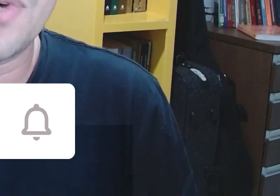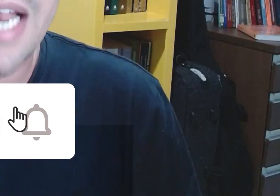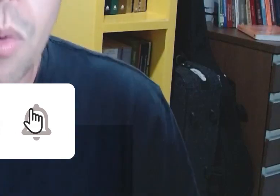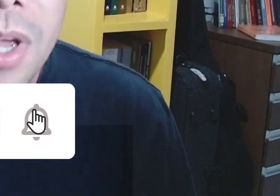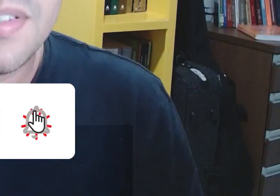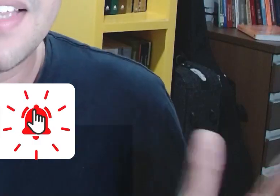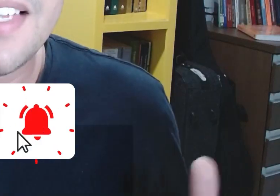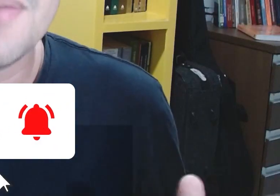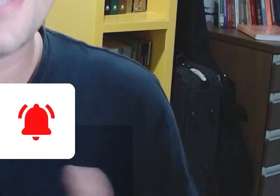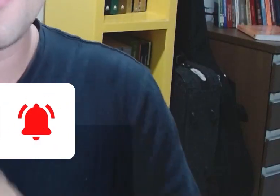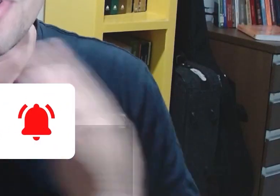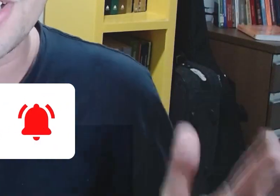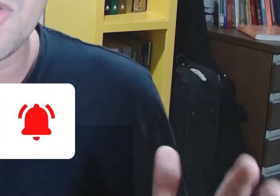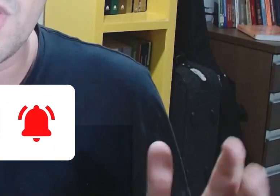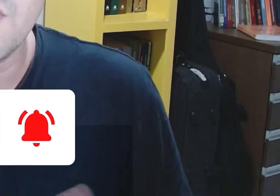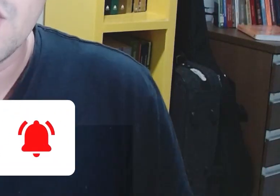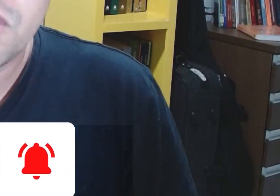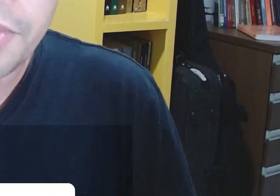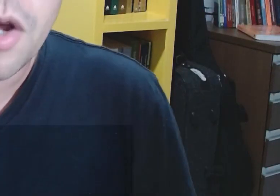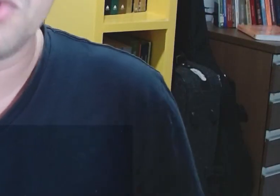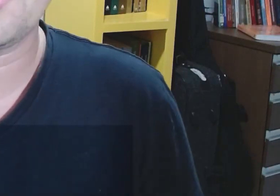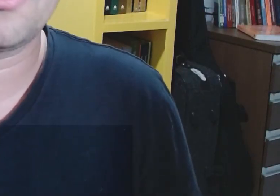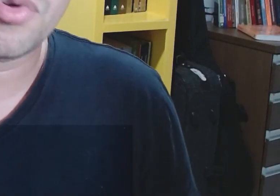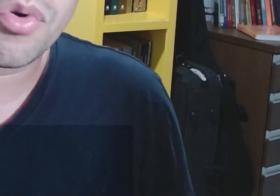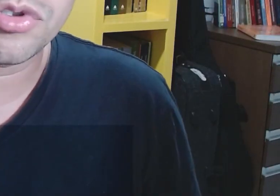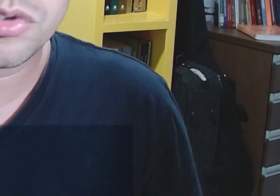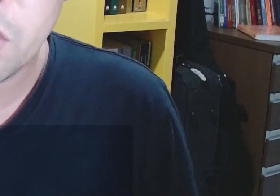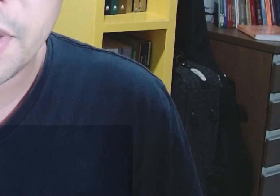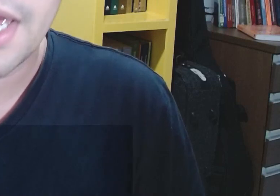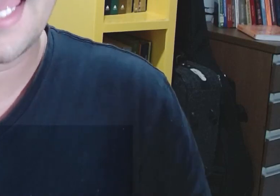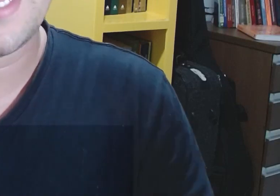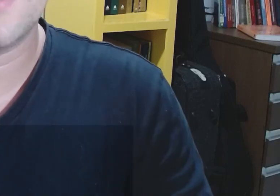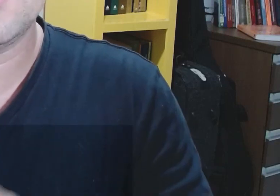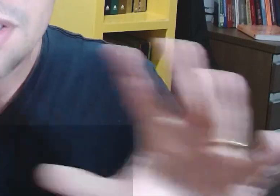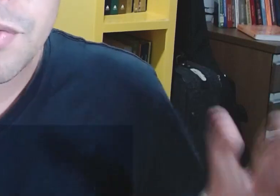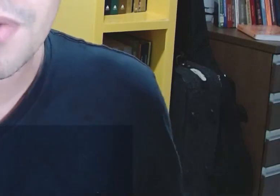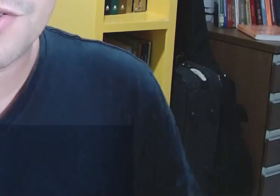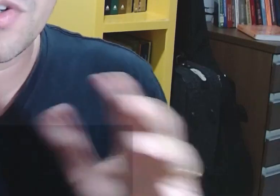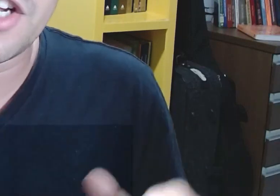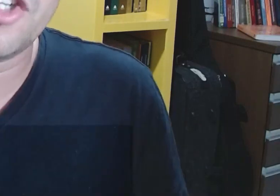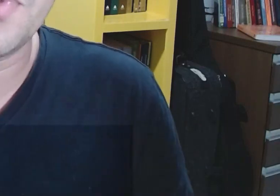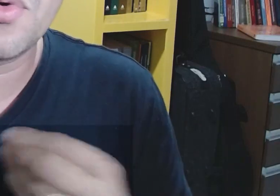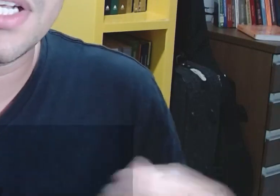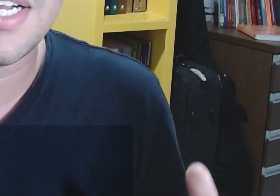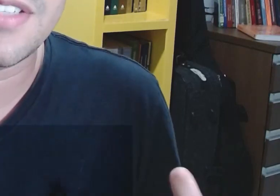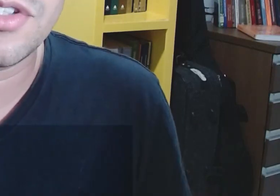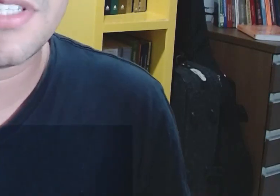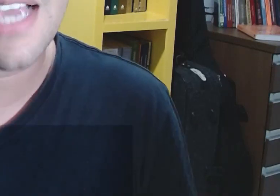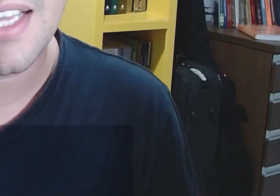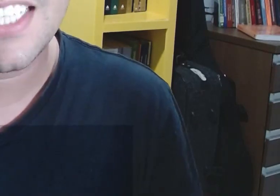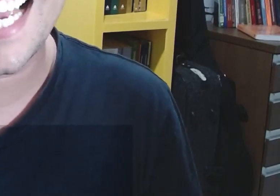inscreva no canal. Se deseja mais informações sobre os nossos cursos, sobre todas as informações que a gente procura ter